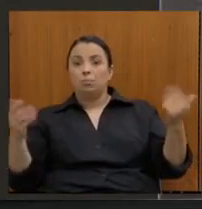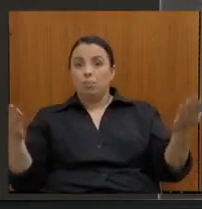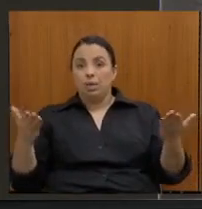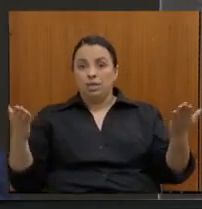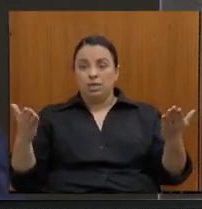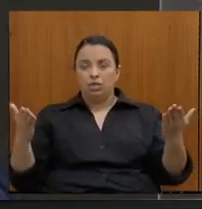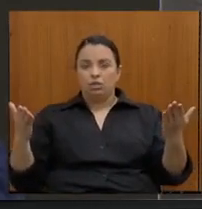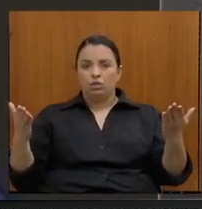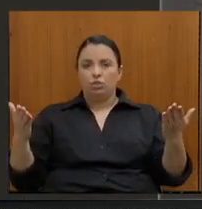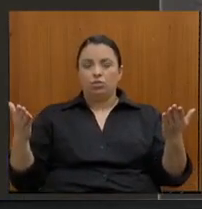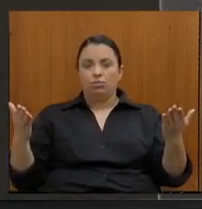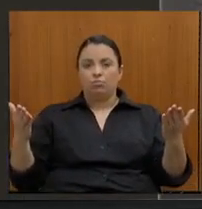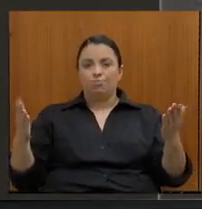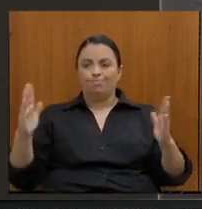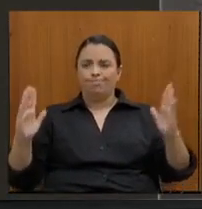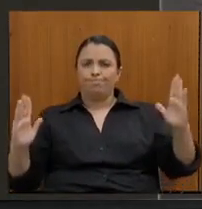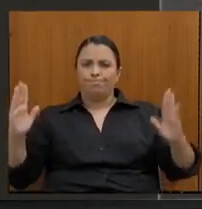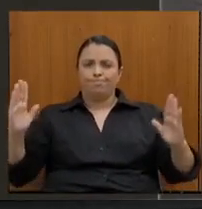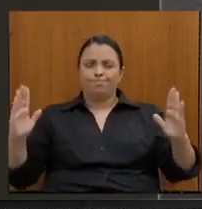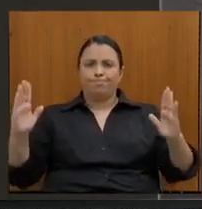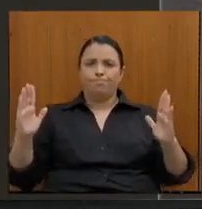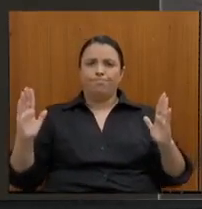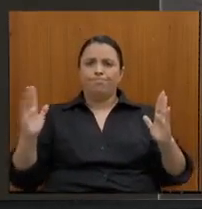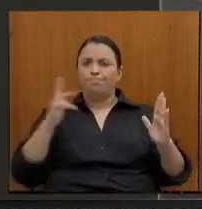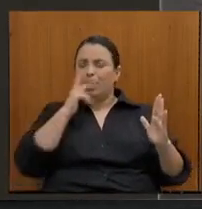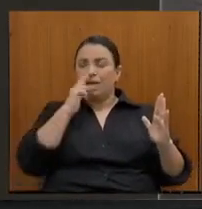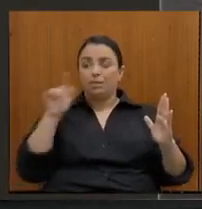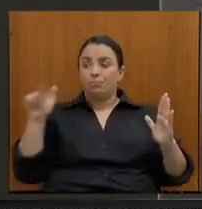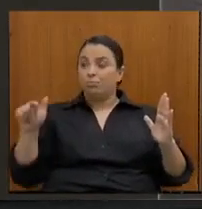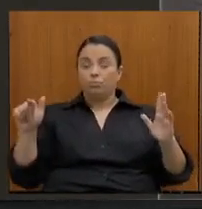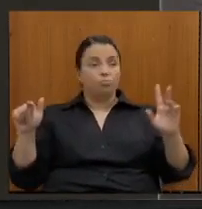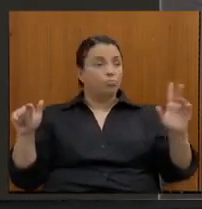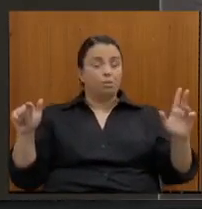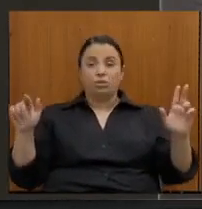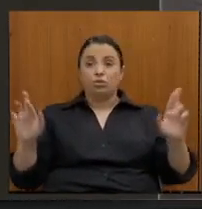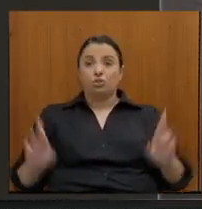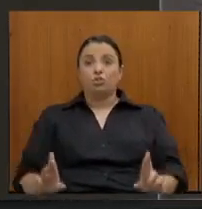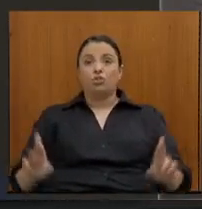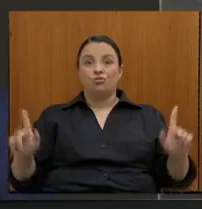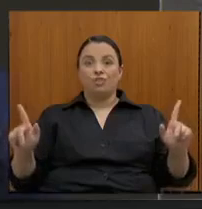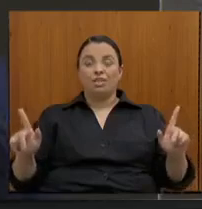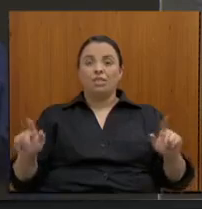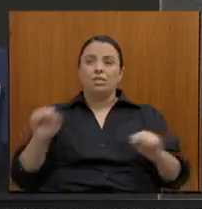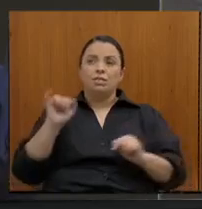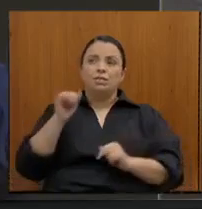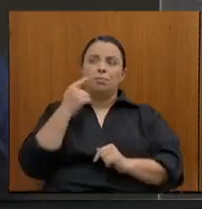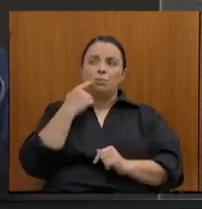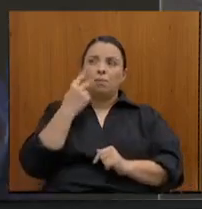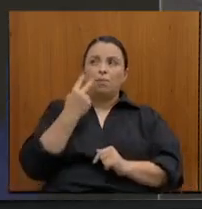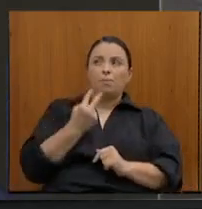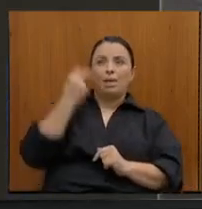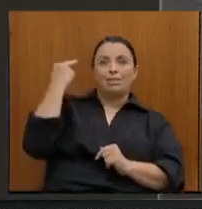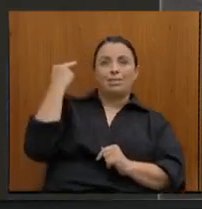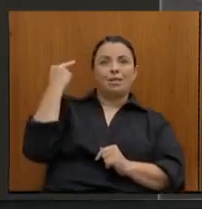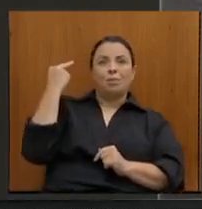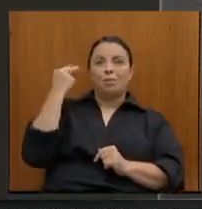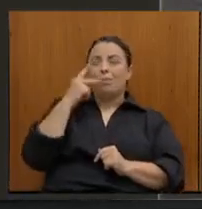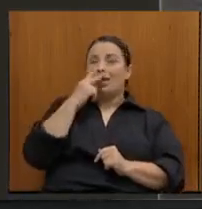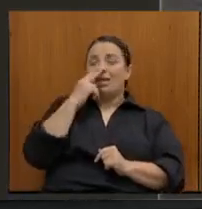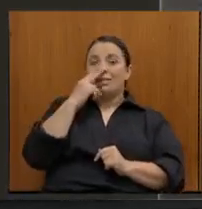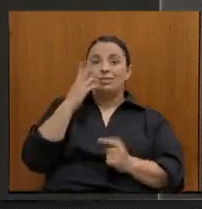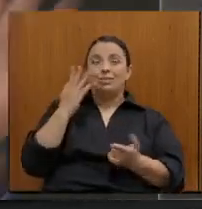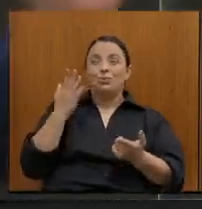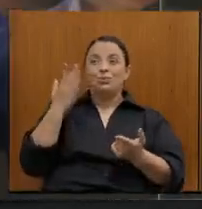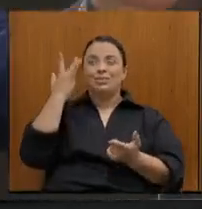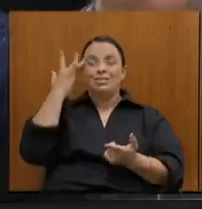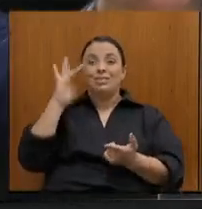eventos de coisas diferentes ou seja a gente olhar pelo retrovisor a gente não enxerga a estrada que tem